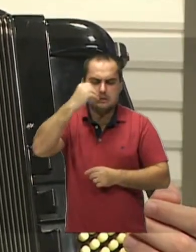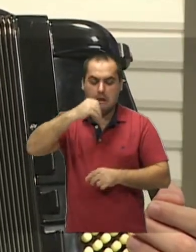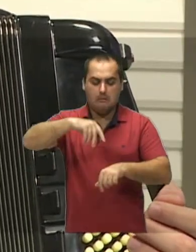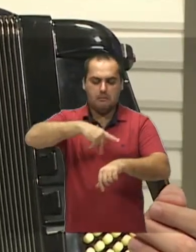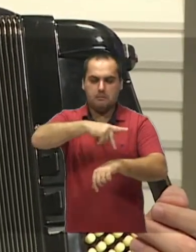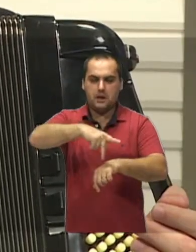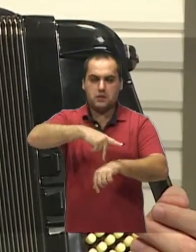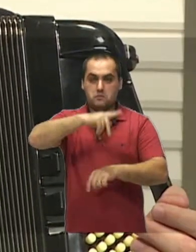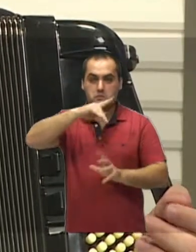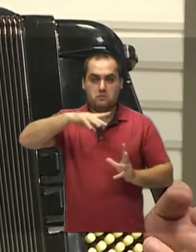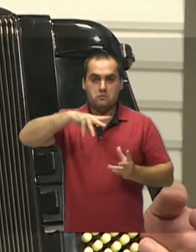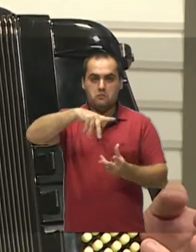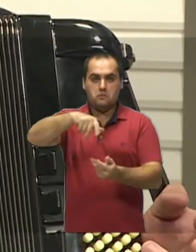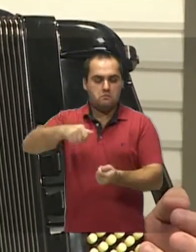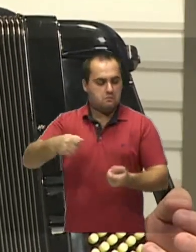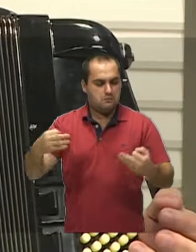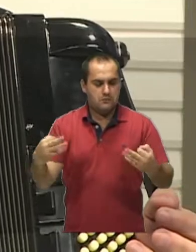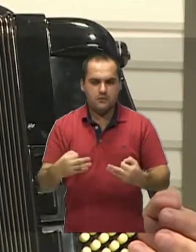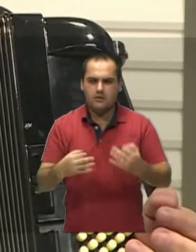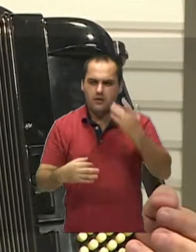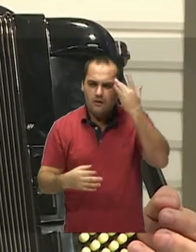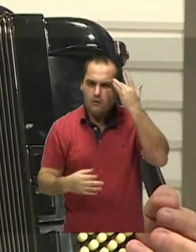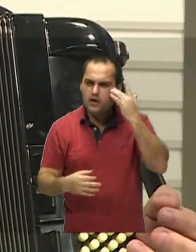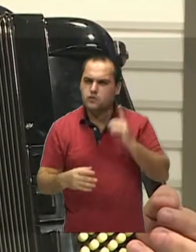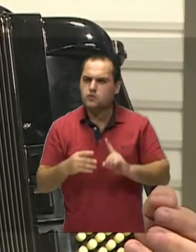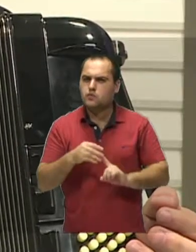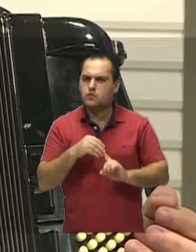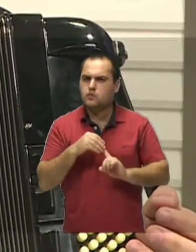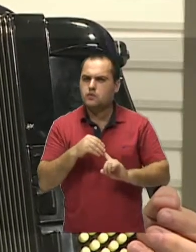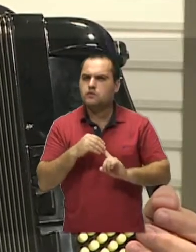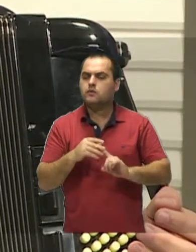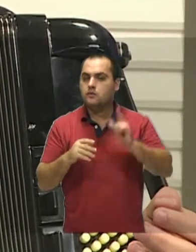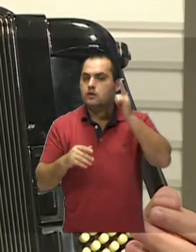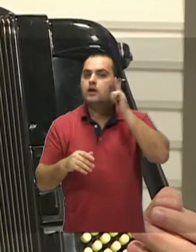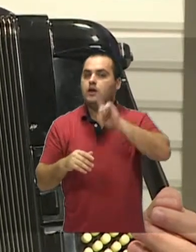incrível. Eu acho que talvez o único catarinense ganhador do Grammy.